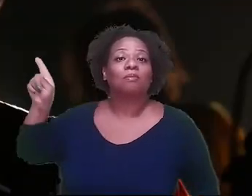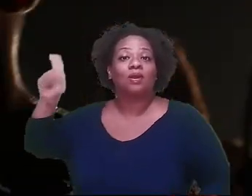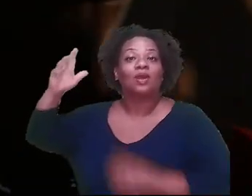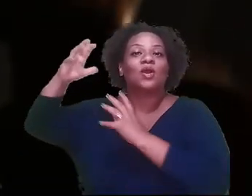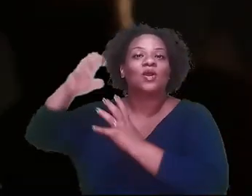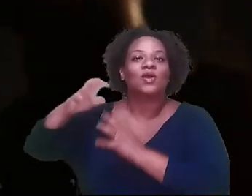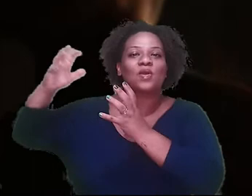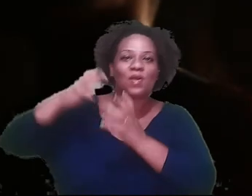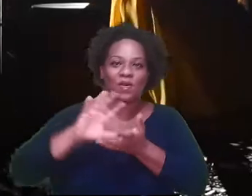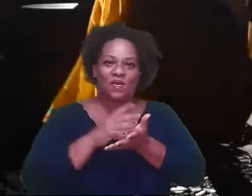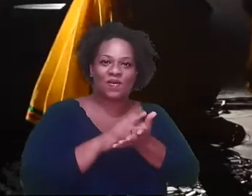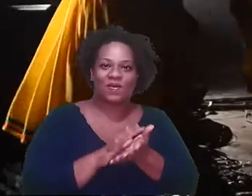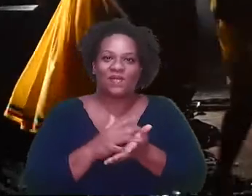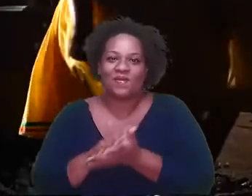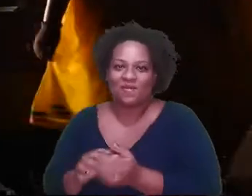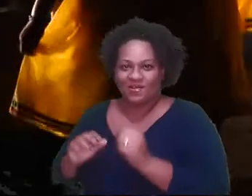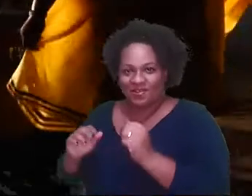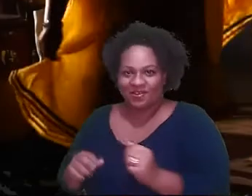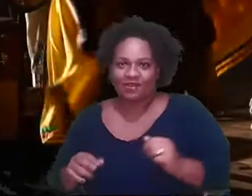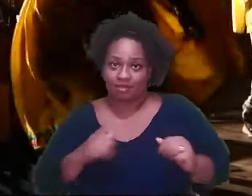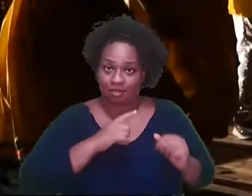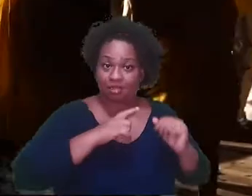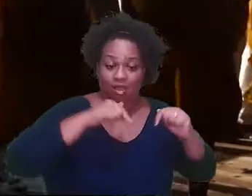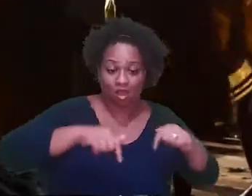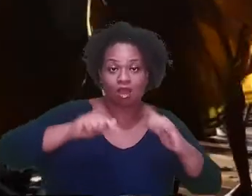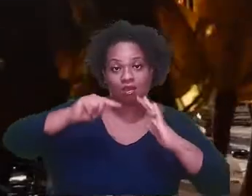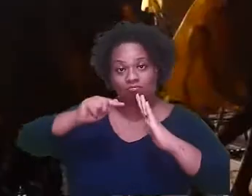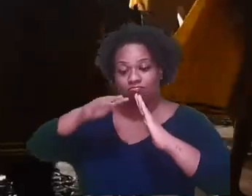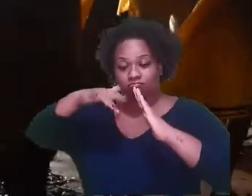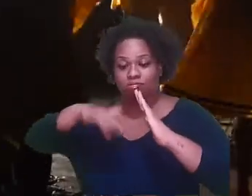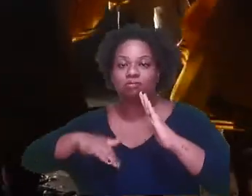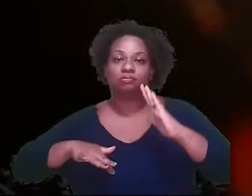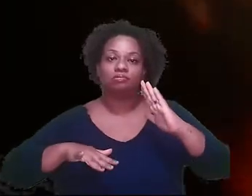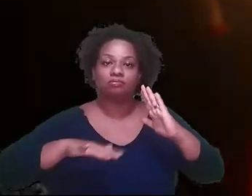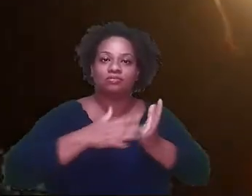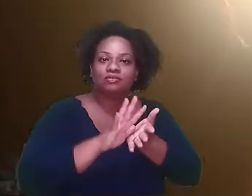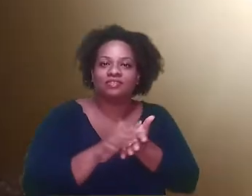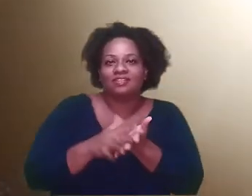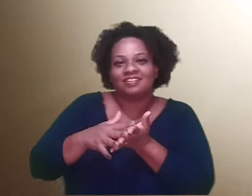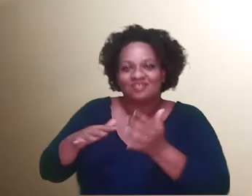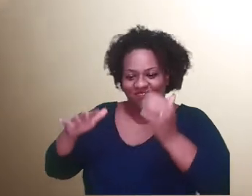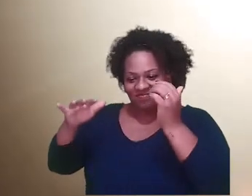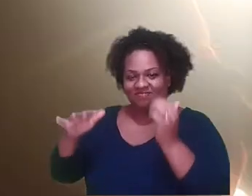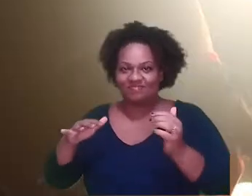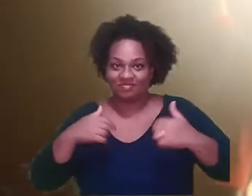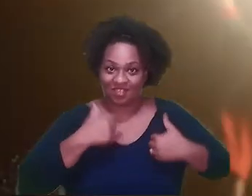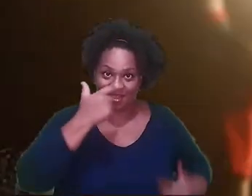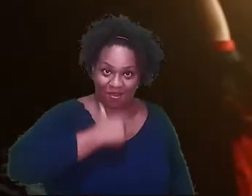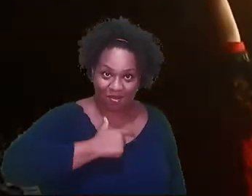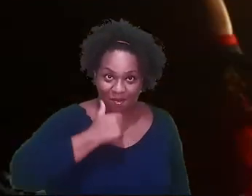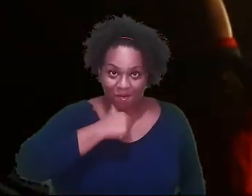o Coco de Ubingada. O Guadalupe é um terreiro, é o terreiro da Ubingada. E mãe Bete de